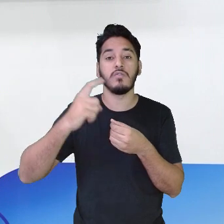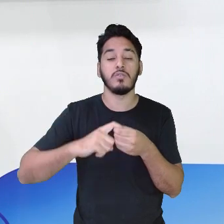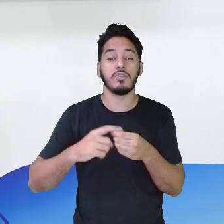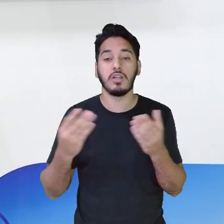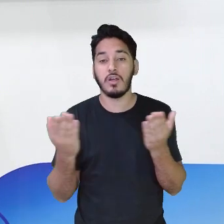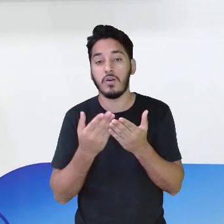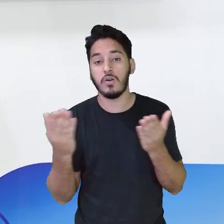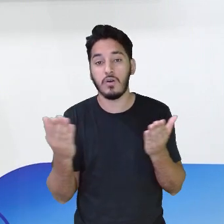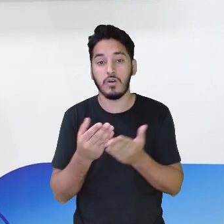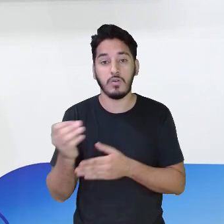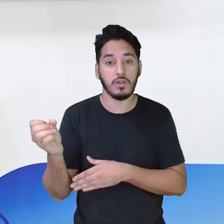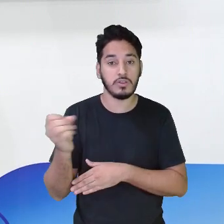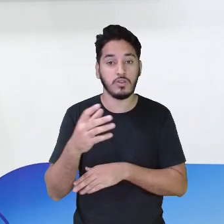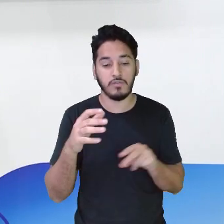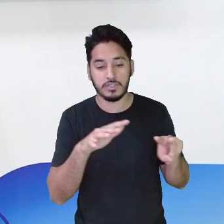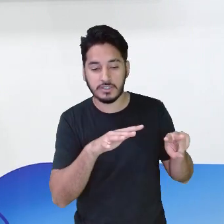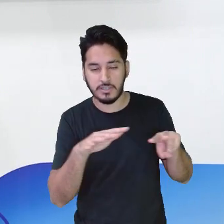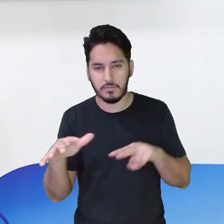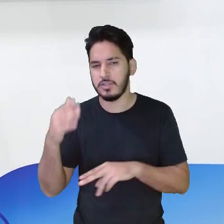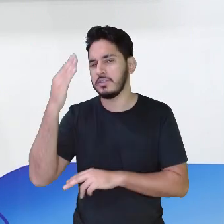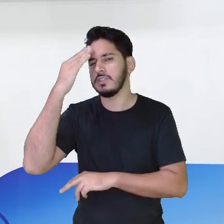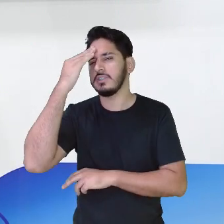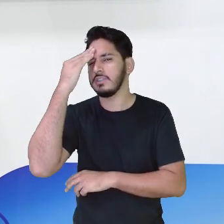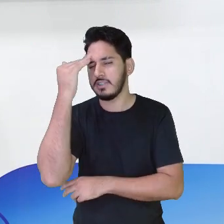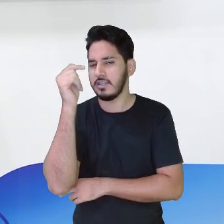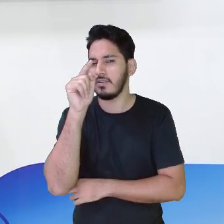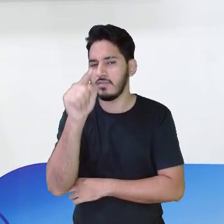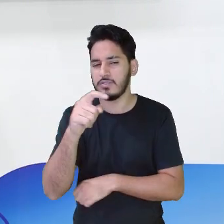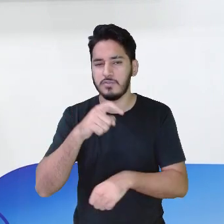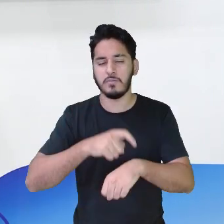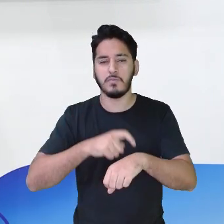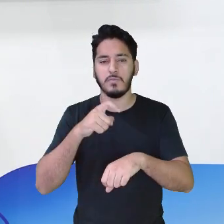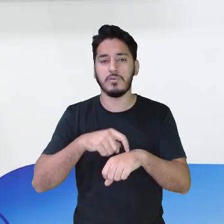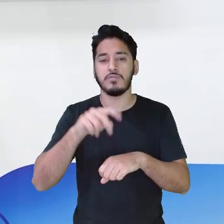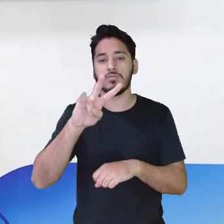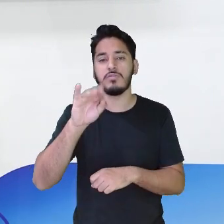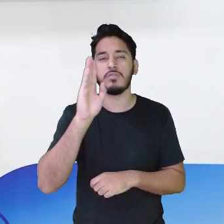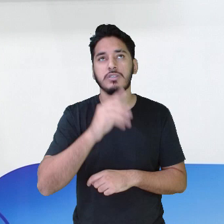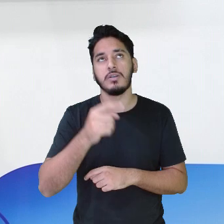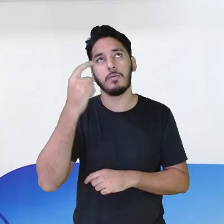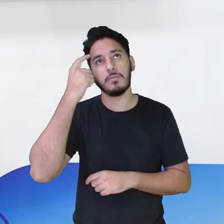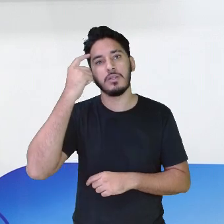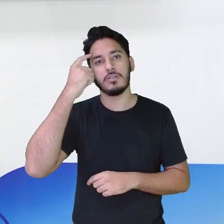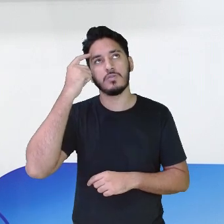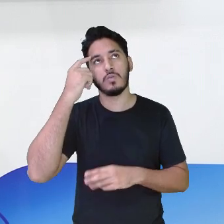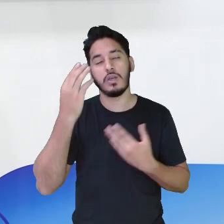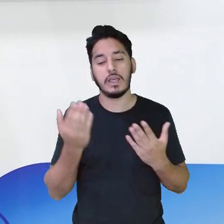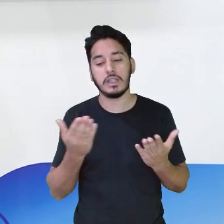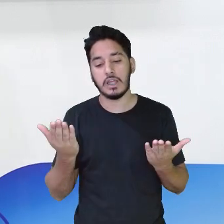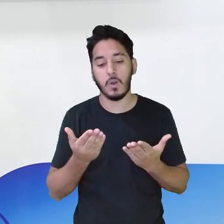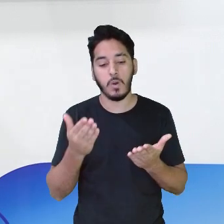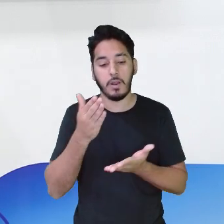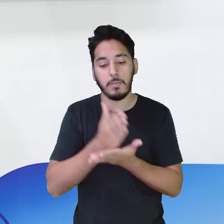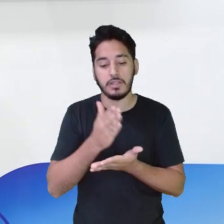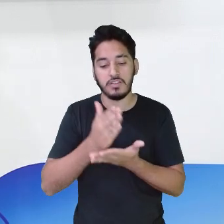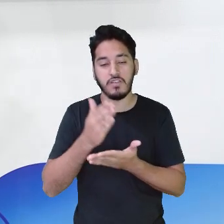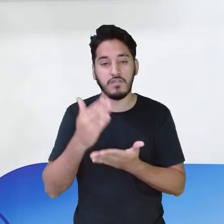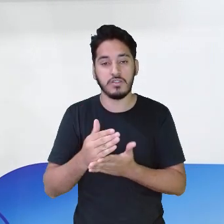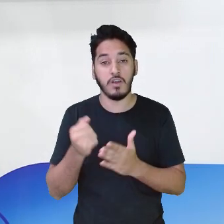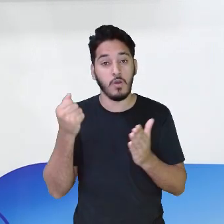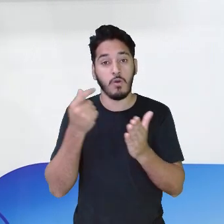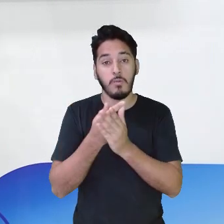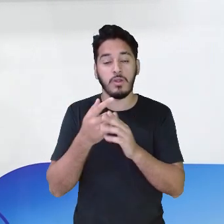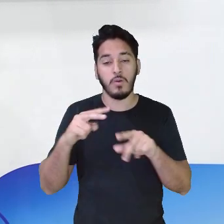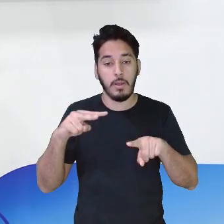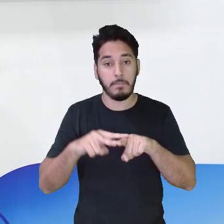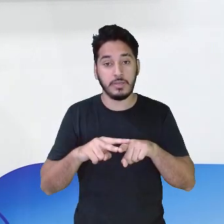começando uma nova semana. Eu tenho certeza que em algum momento você já passou por essa situação. Foi comprada uma